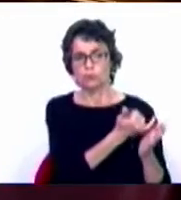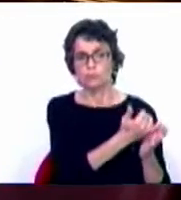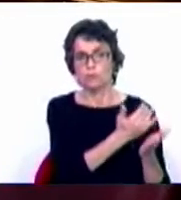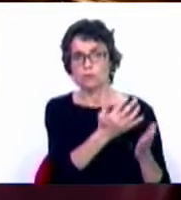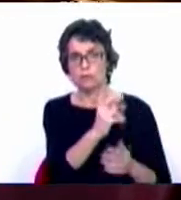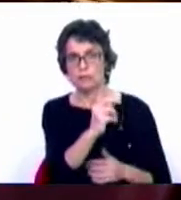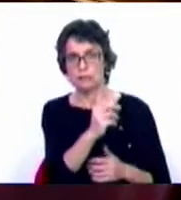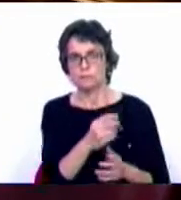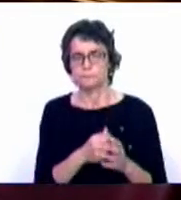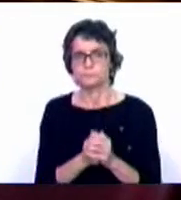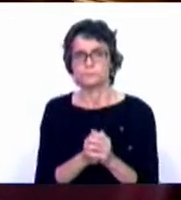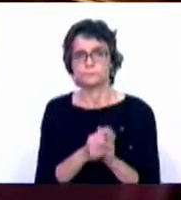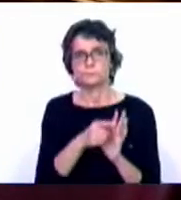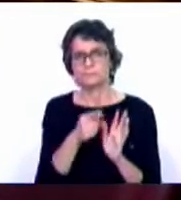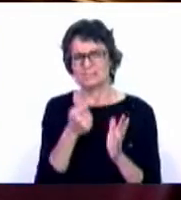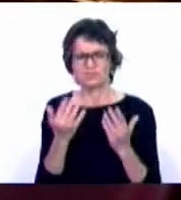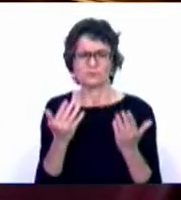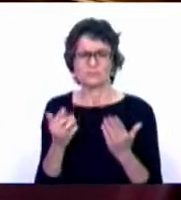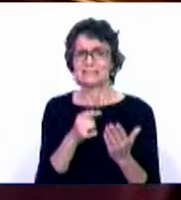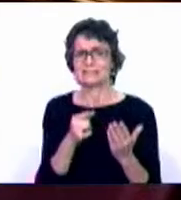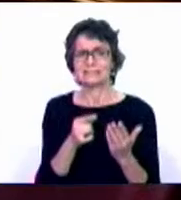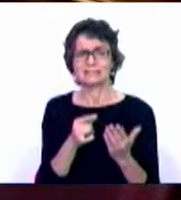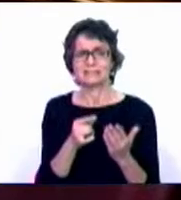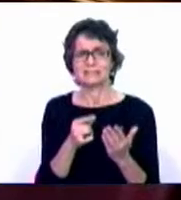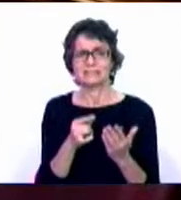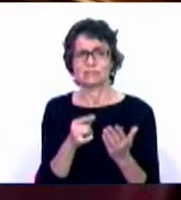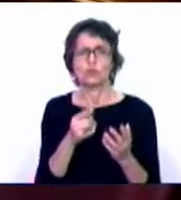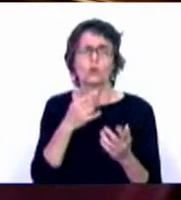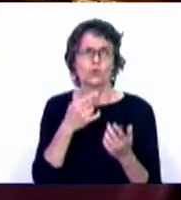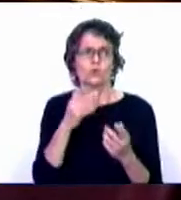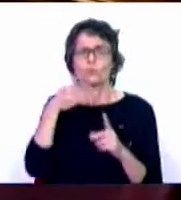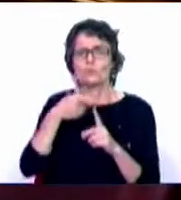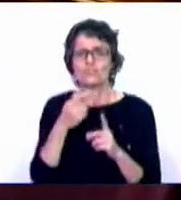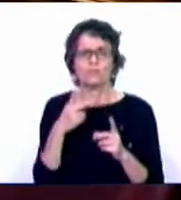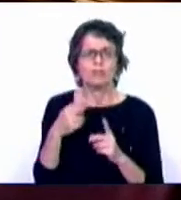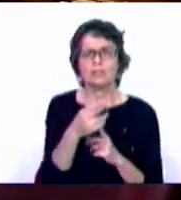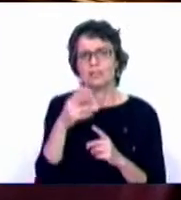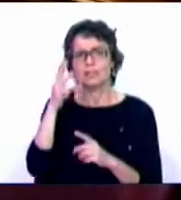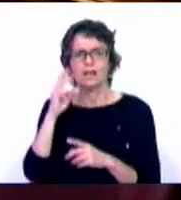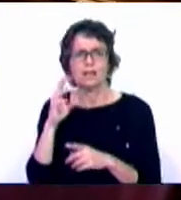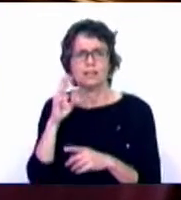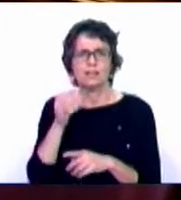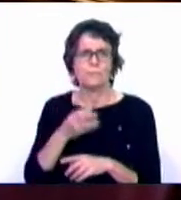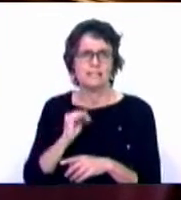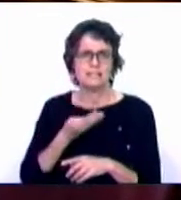2012 e 2013. Não faço estas comparações para criticar a governação do PSD e do CDS,